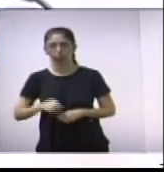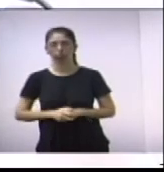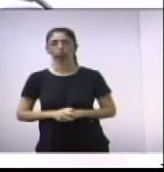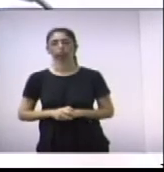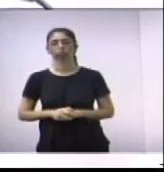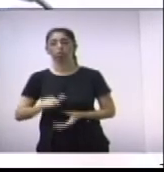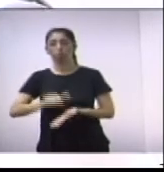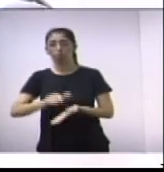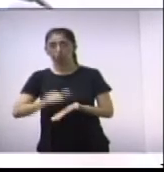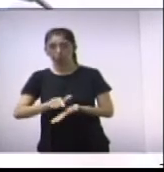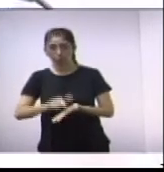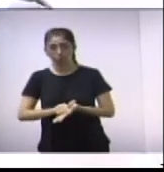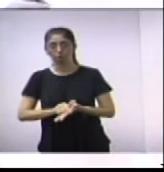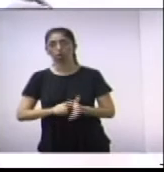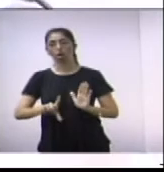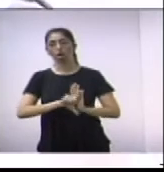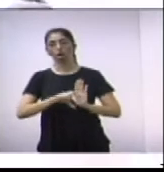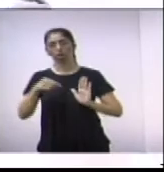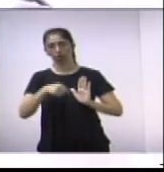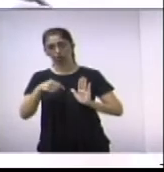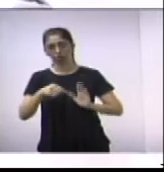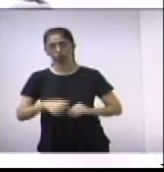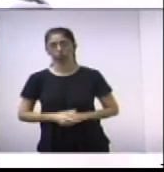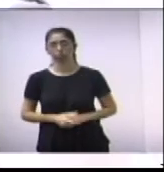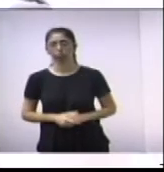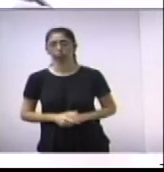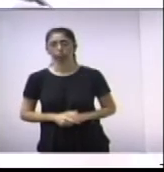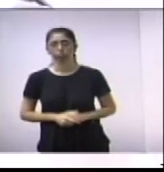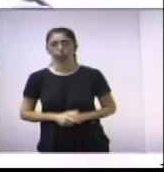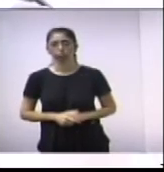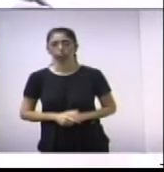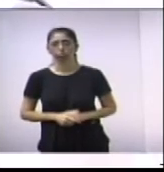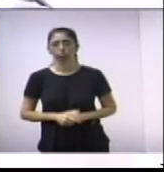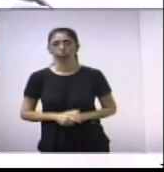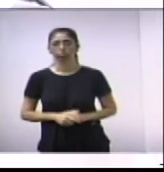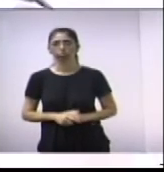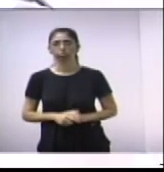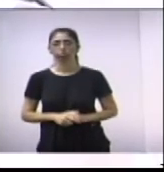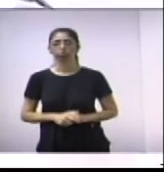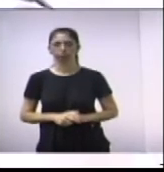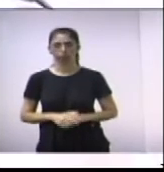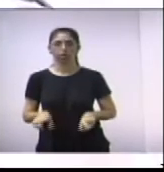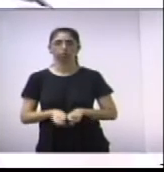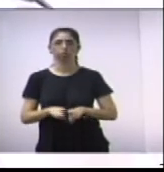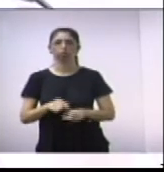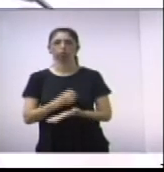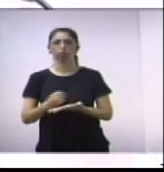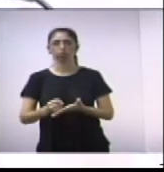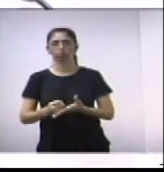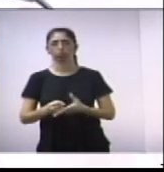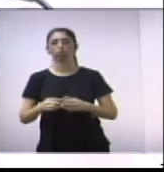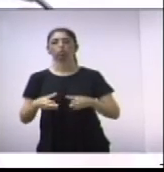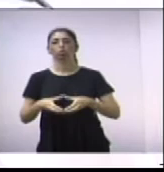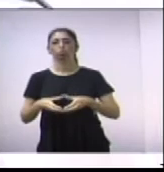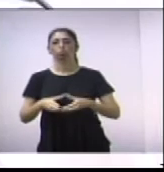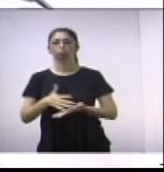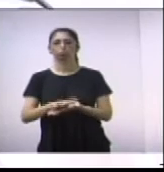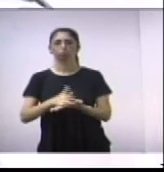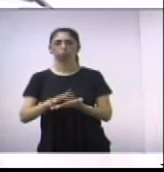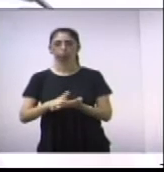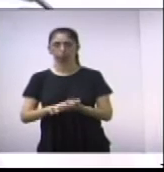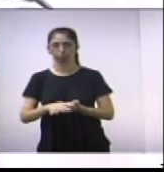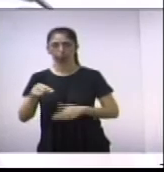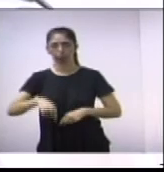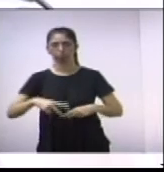o princípio da legalidade. E quando a motivação de contratação de escolas de samba municipais por